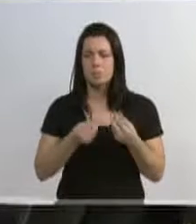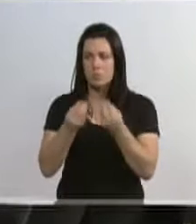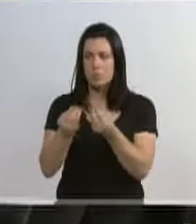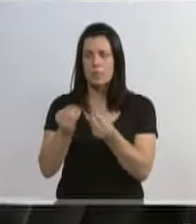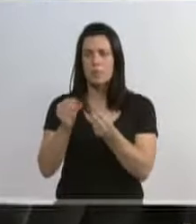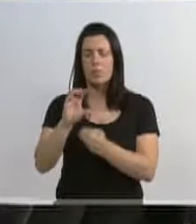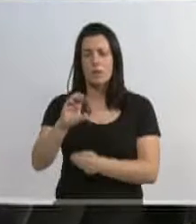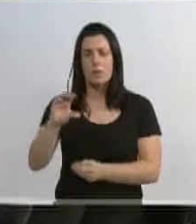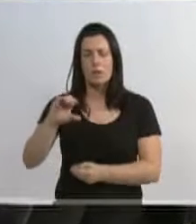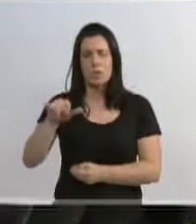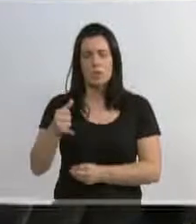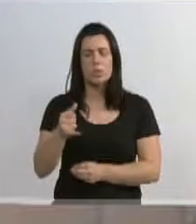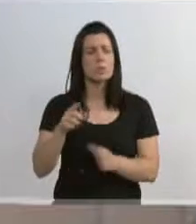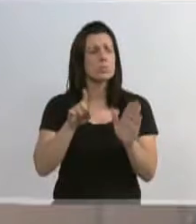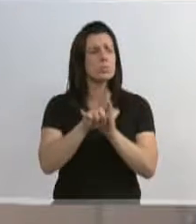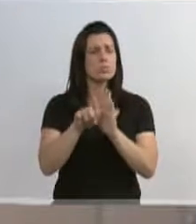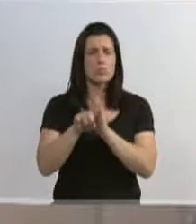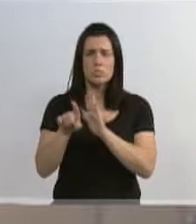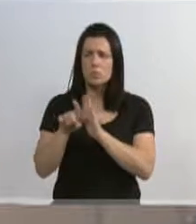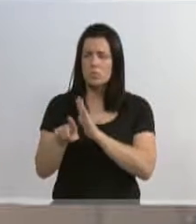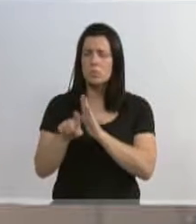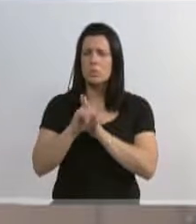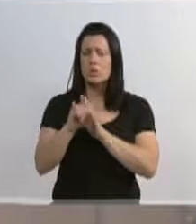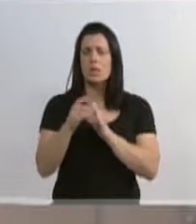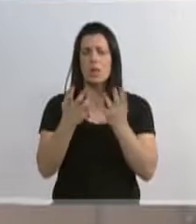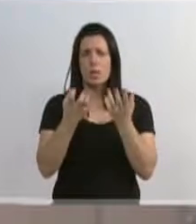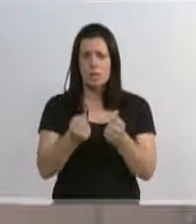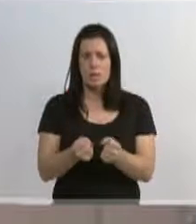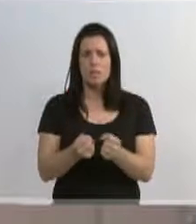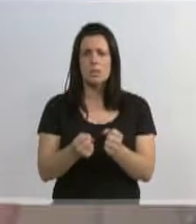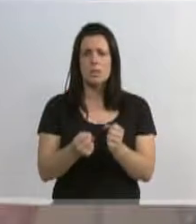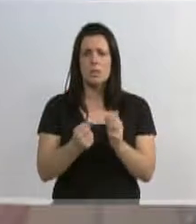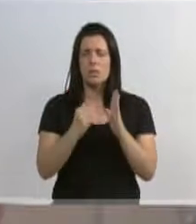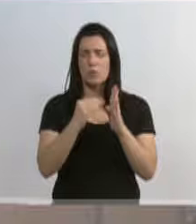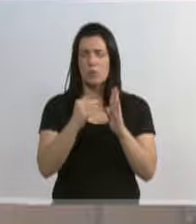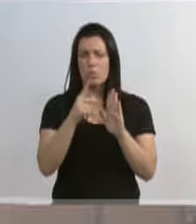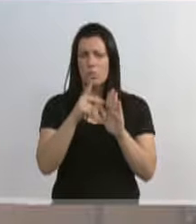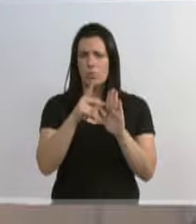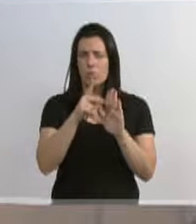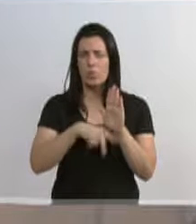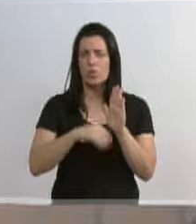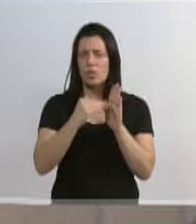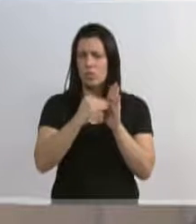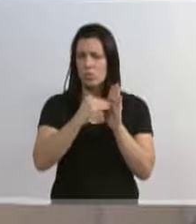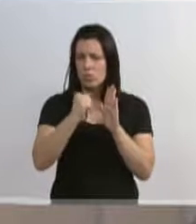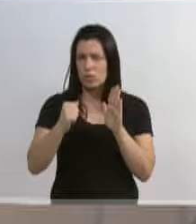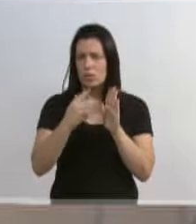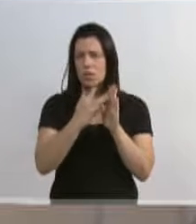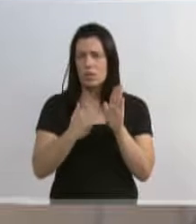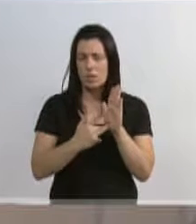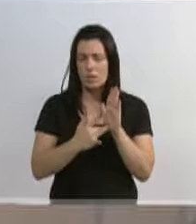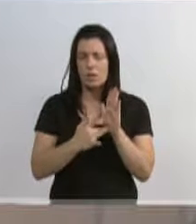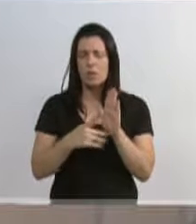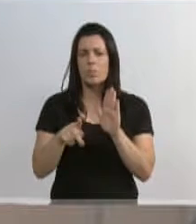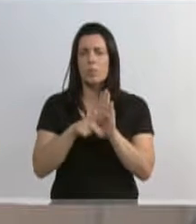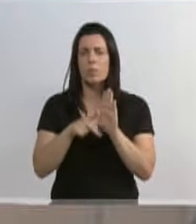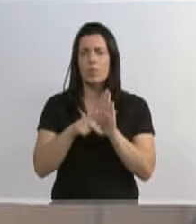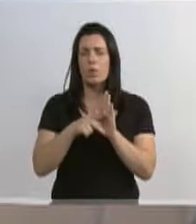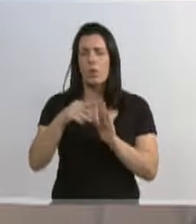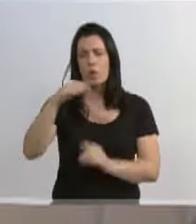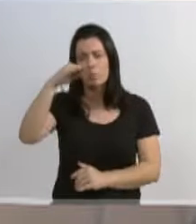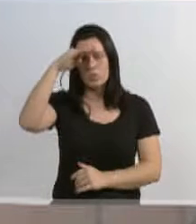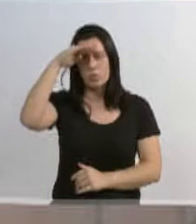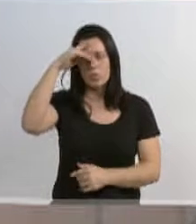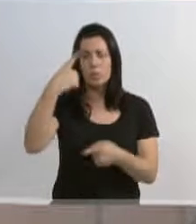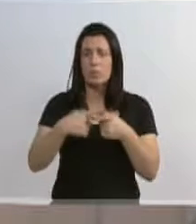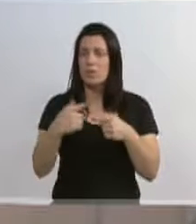Eu consulto o plenário nesse momento para a retirada da ordem do dia do projeto de lei de autoria do vereador Jovino Cardoso, visto que